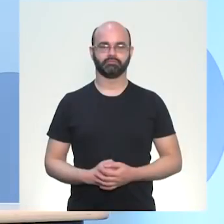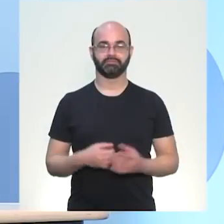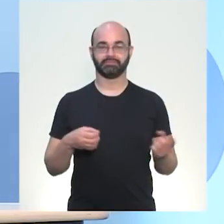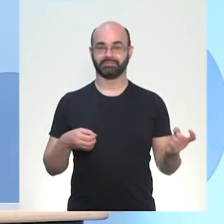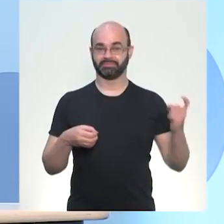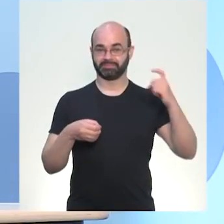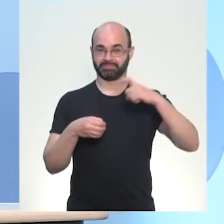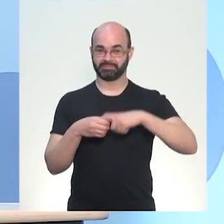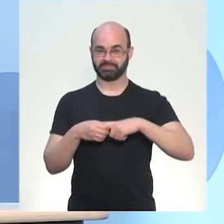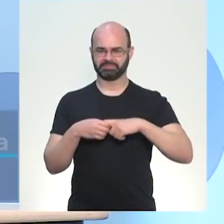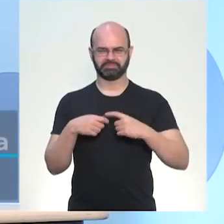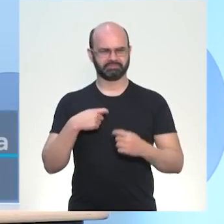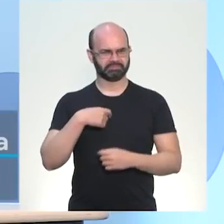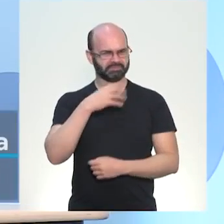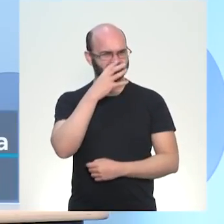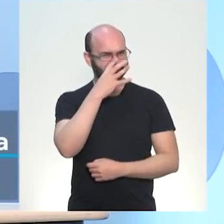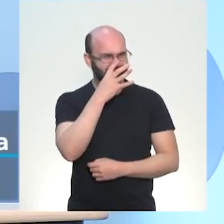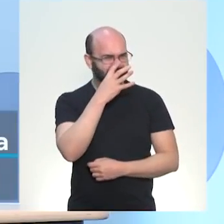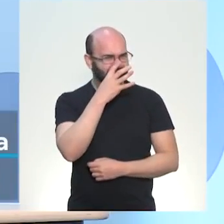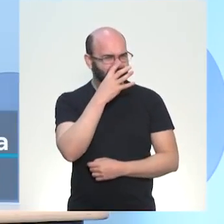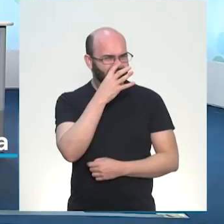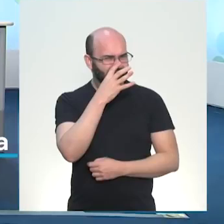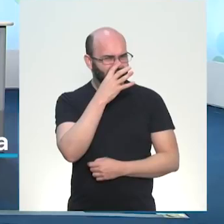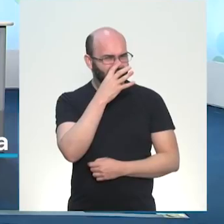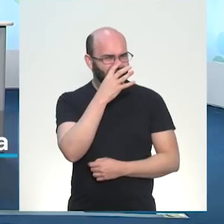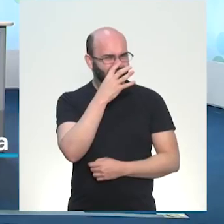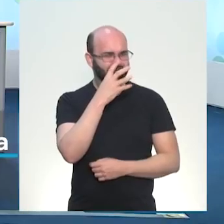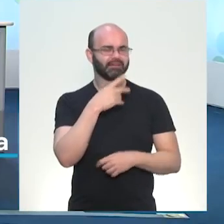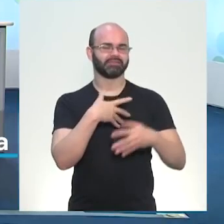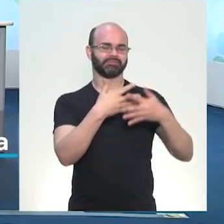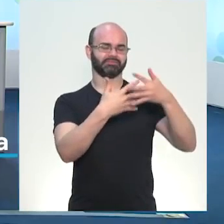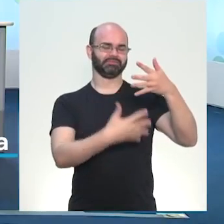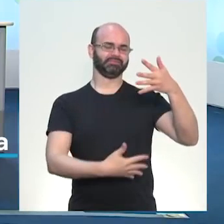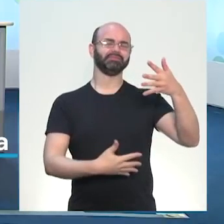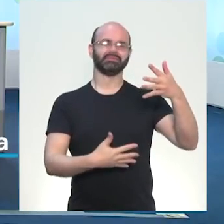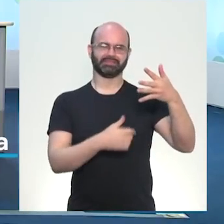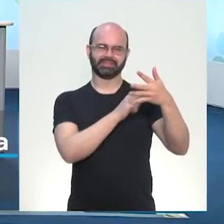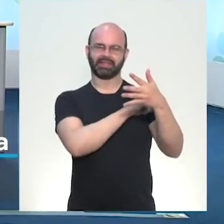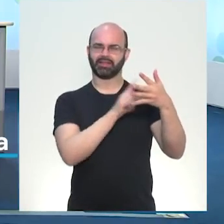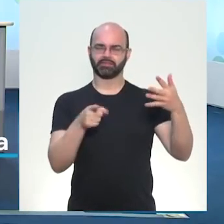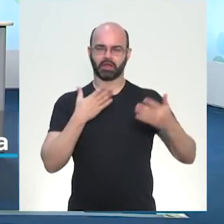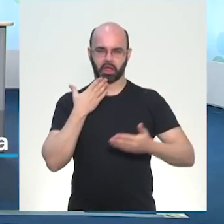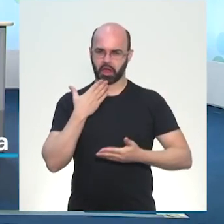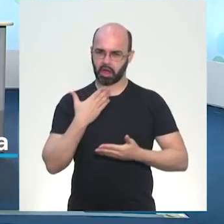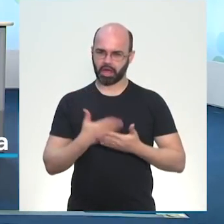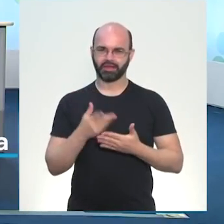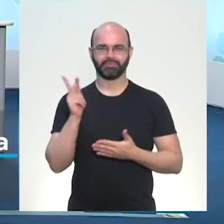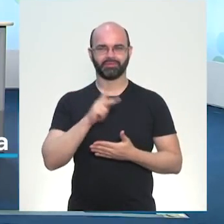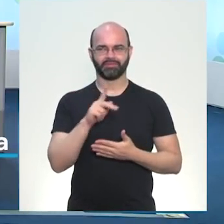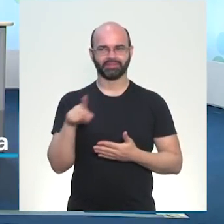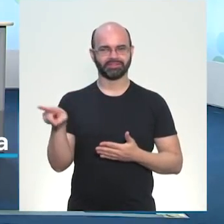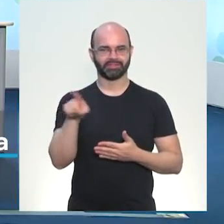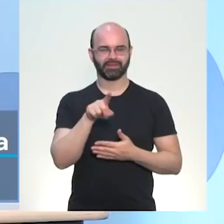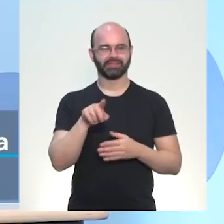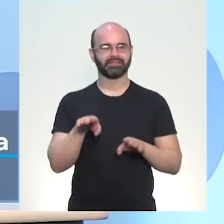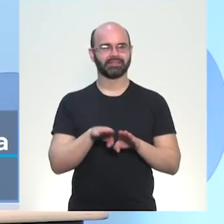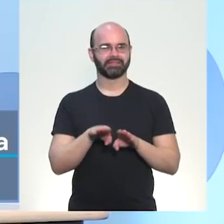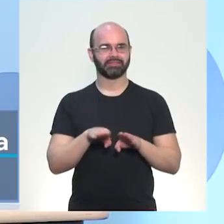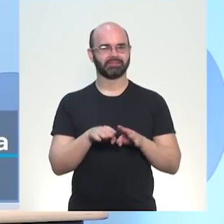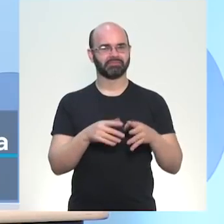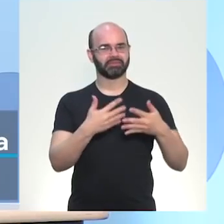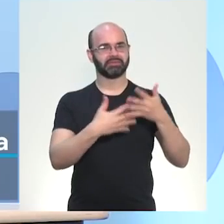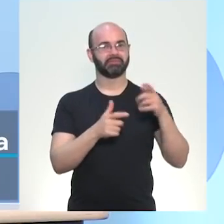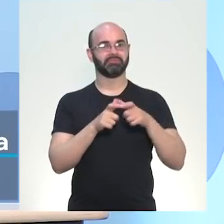Voltamos, eu tô aqui impressionado, Jonas, né? É. Os alunos são incríveis, juntamente com os professores, né? Eles captaram bem a mensagem, a maioria